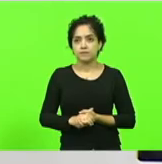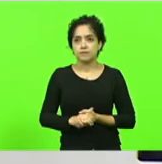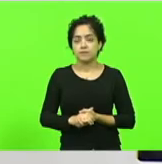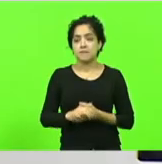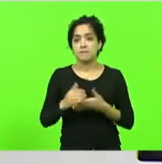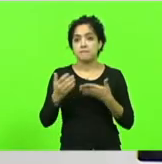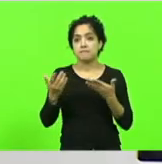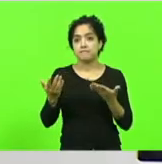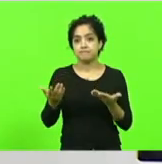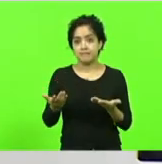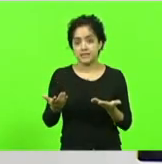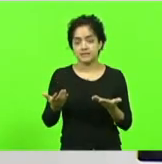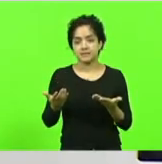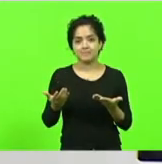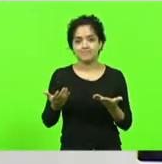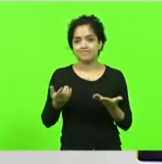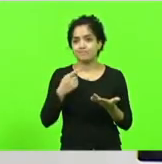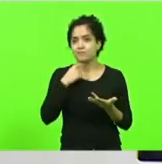Mas não dá.